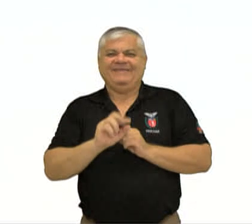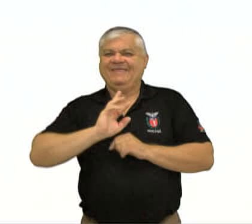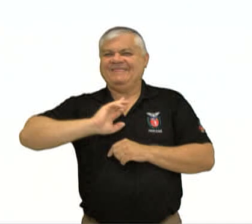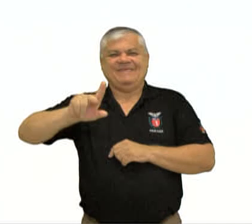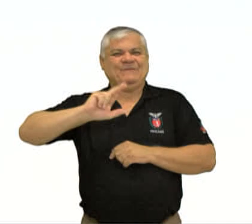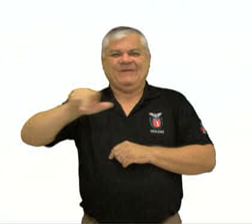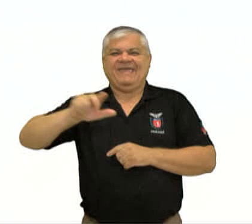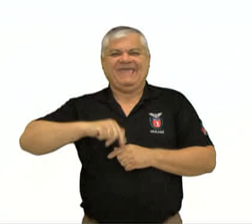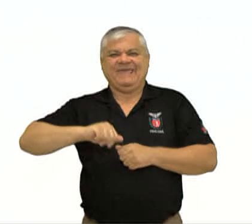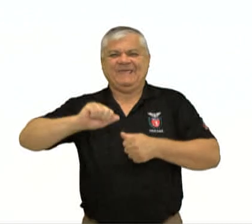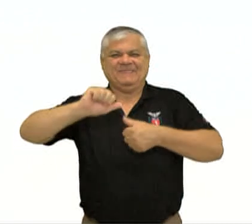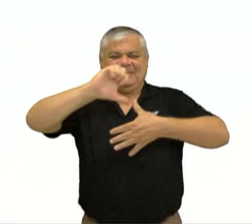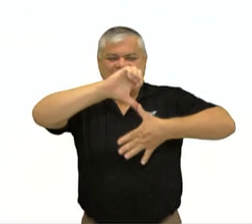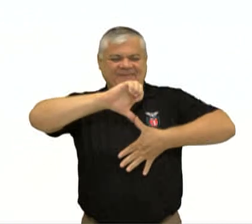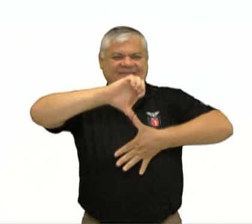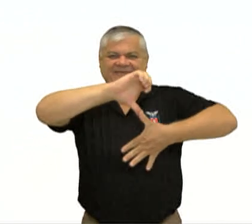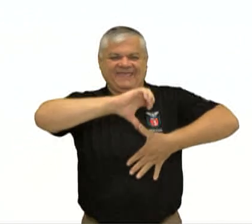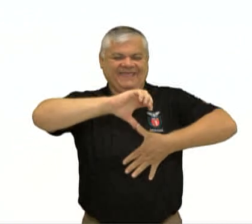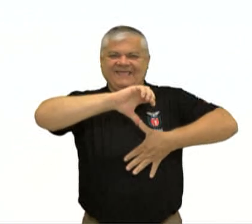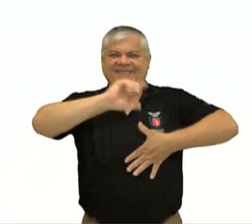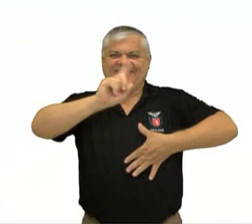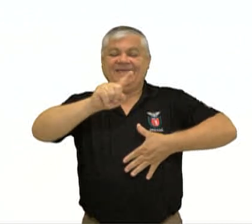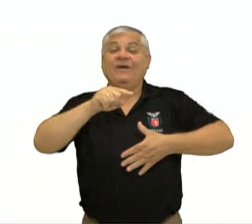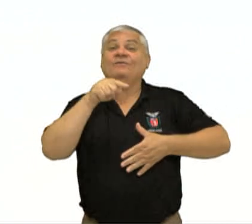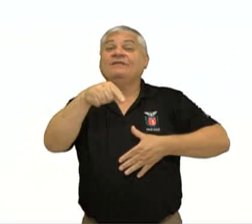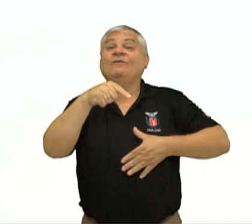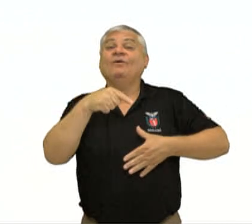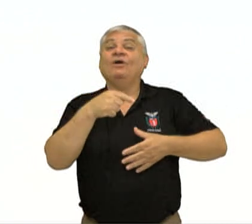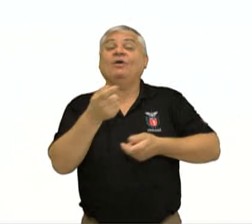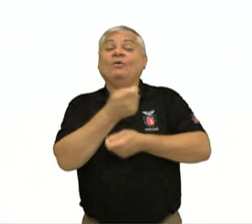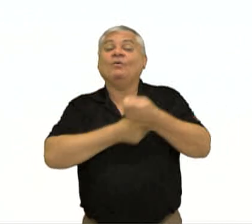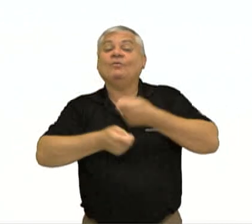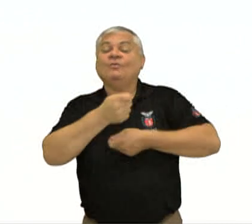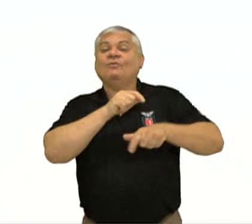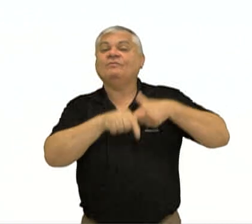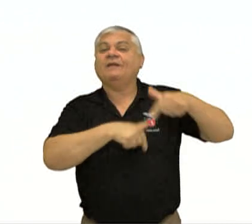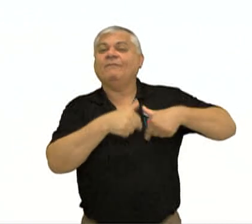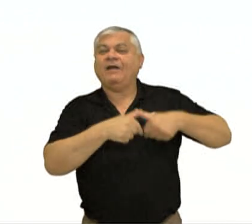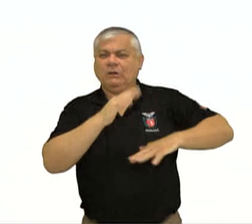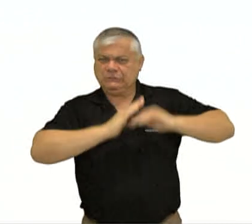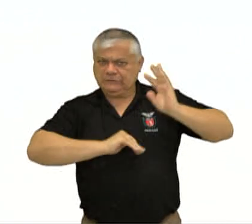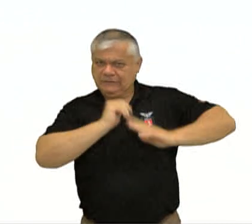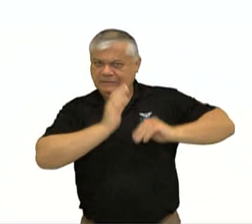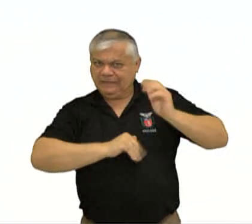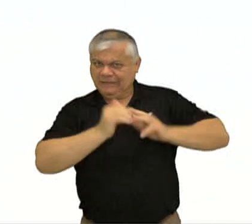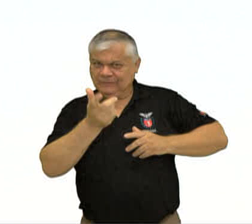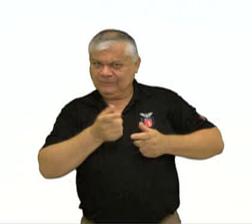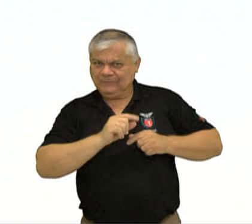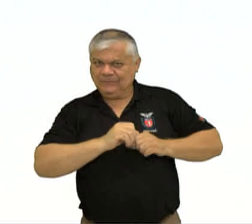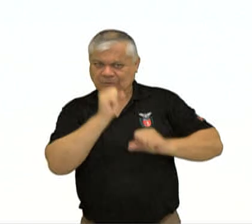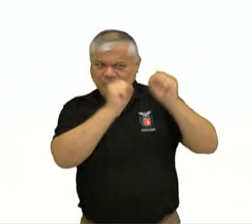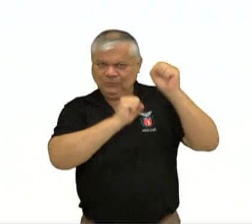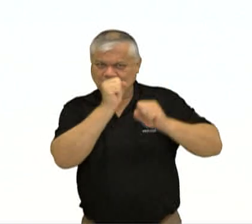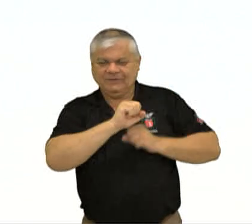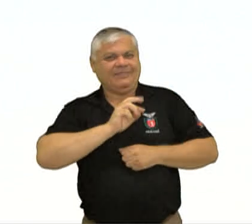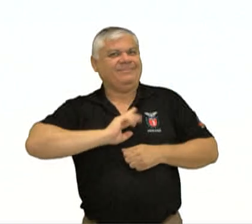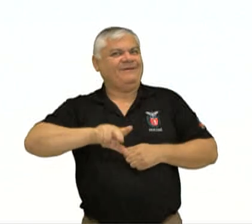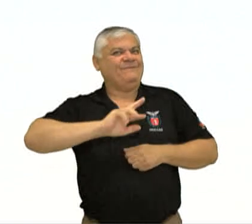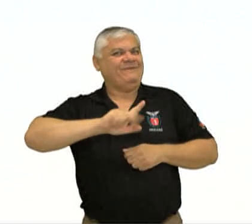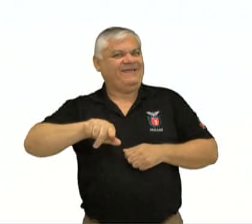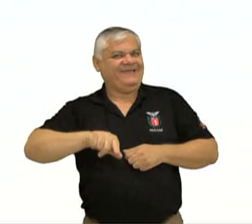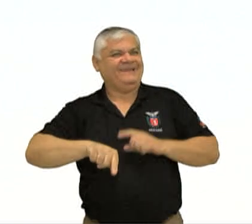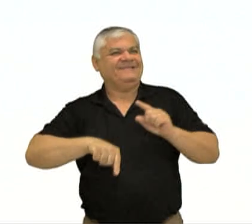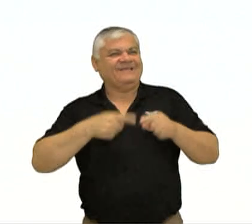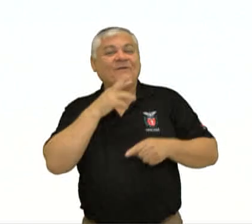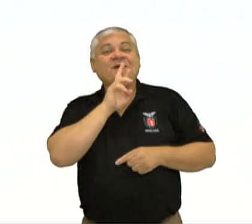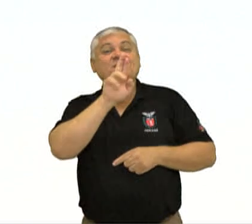habitavam a região da América do Sul e a base da economia não era o artesanato e o comércio de artigos industrializados.